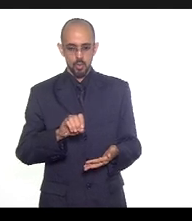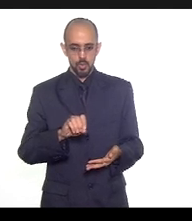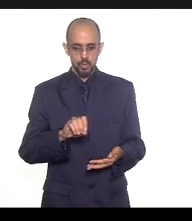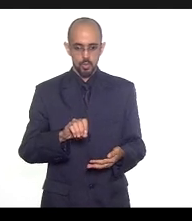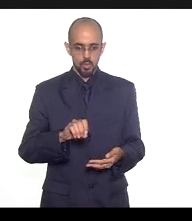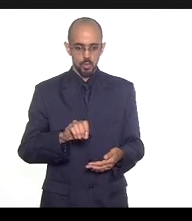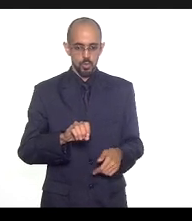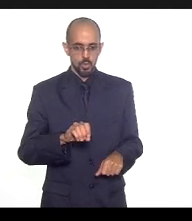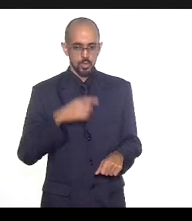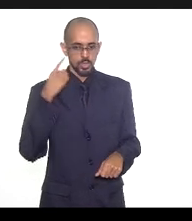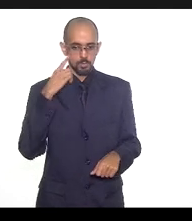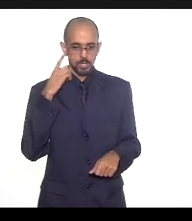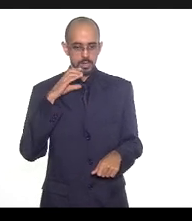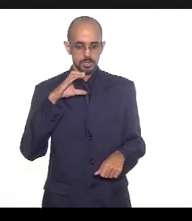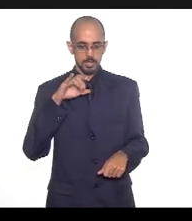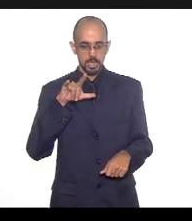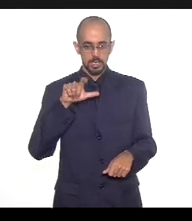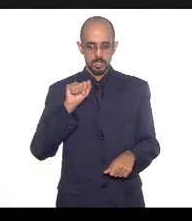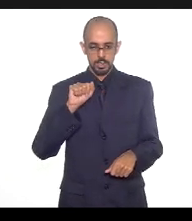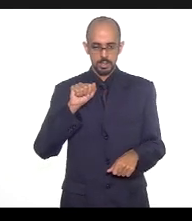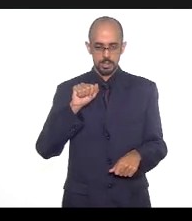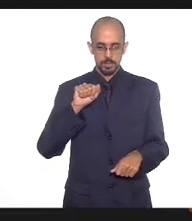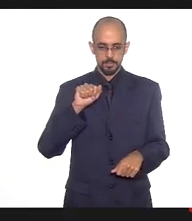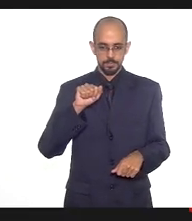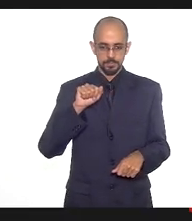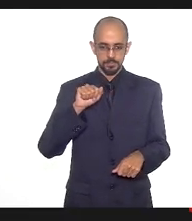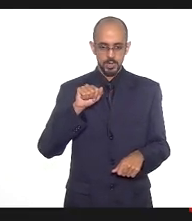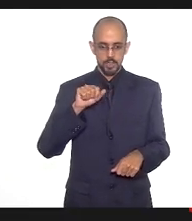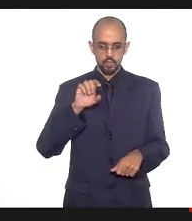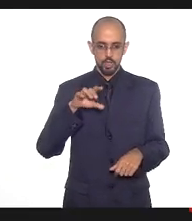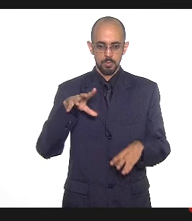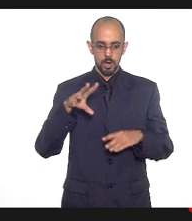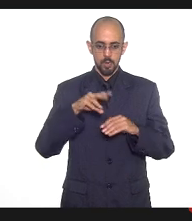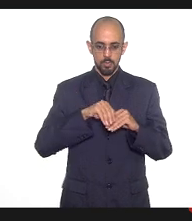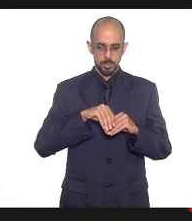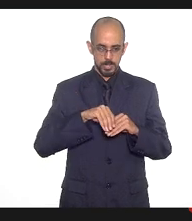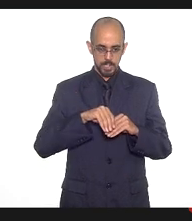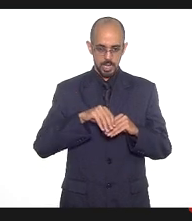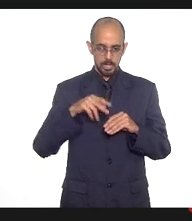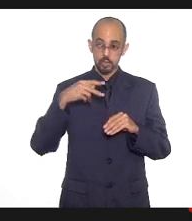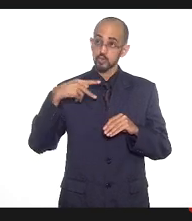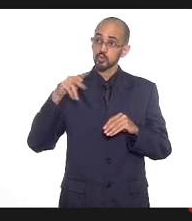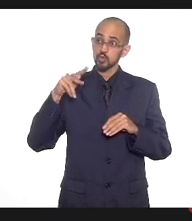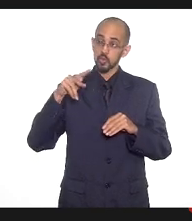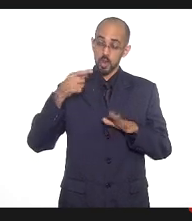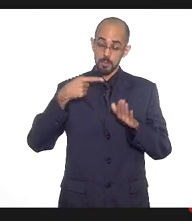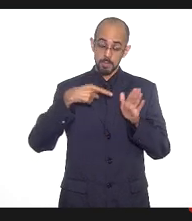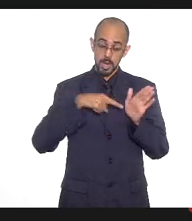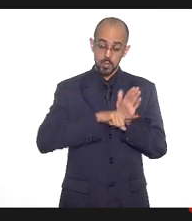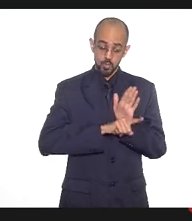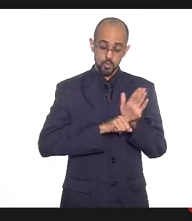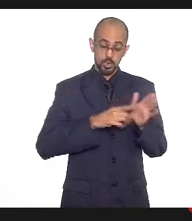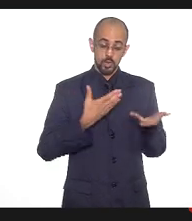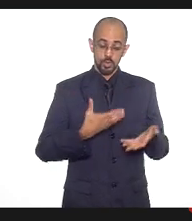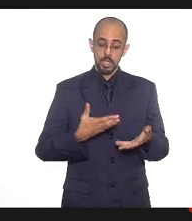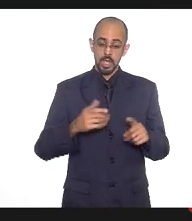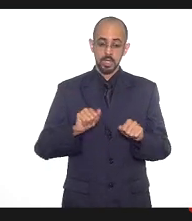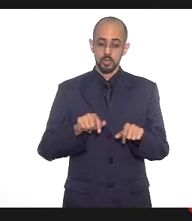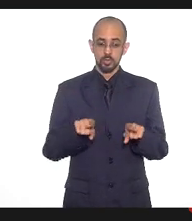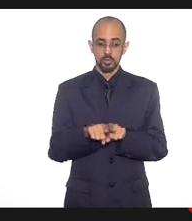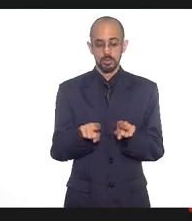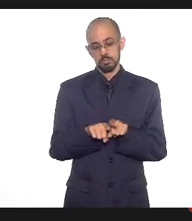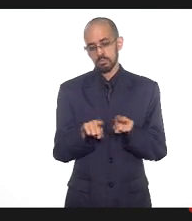favor. Obrigada, deputado Luiz Paulo. É só para complementar também a sua pergunta, que uma delas que eu ia fazer